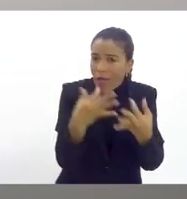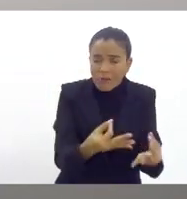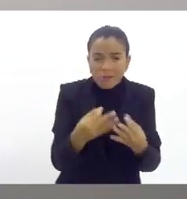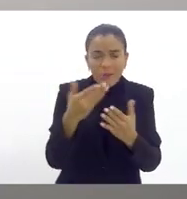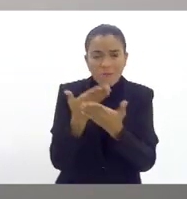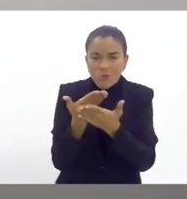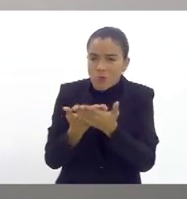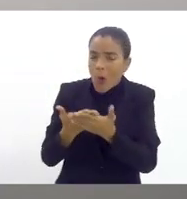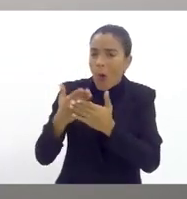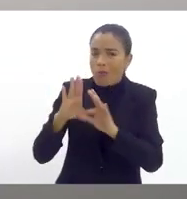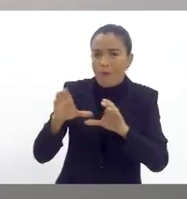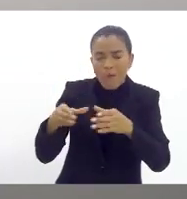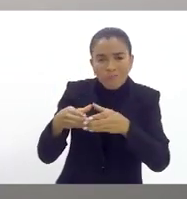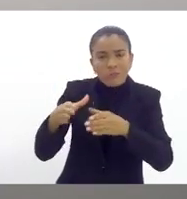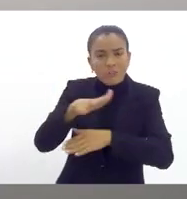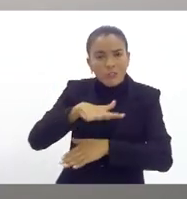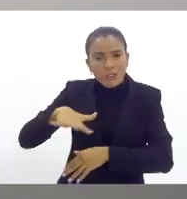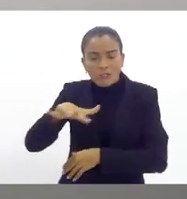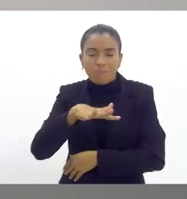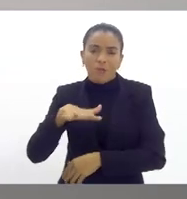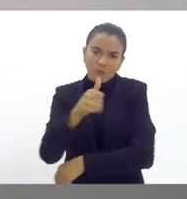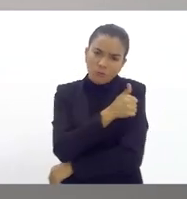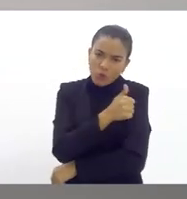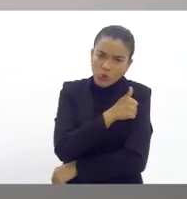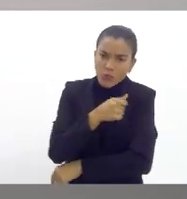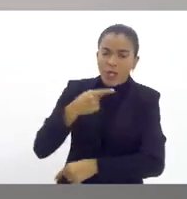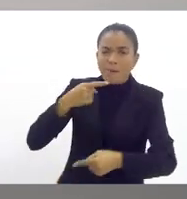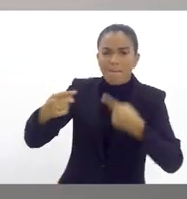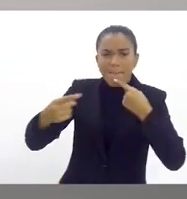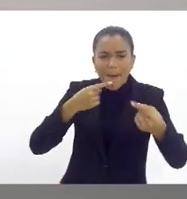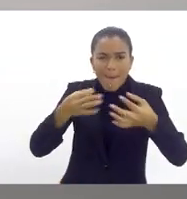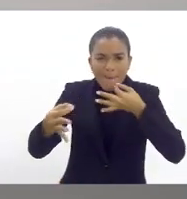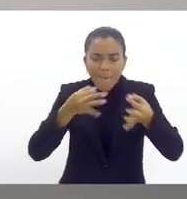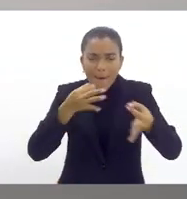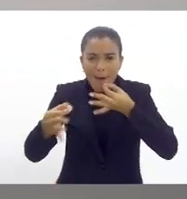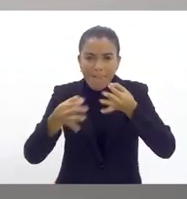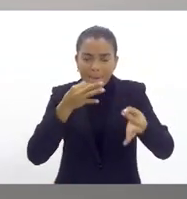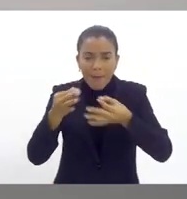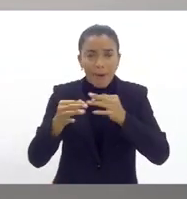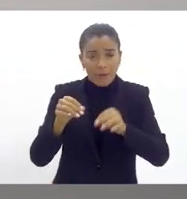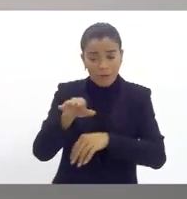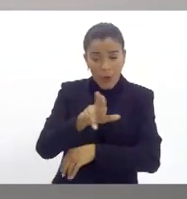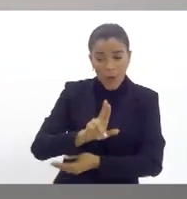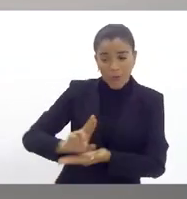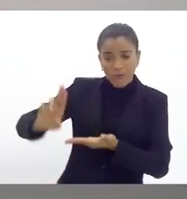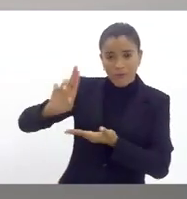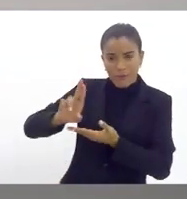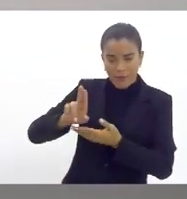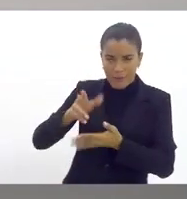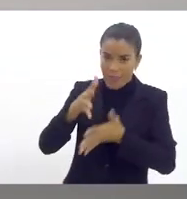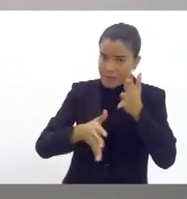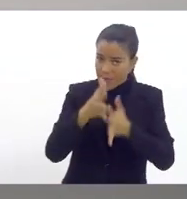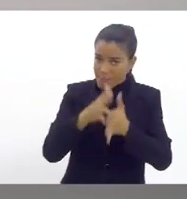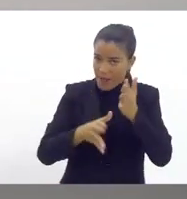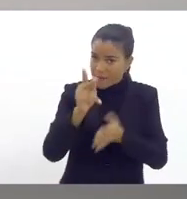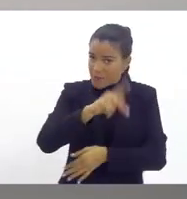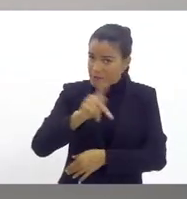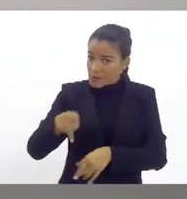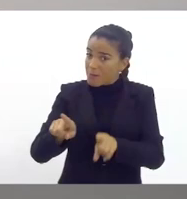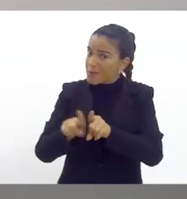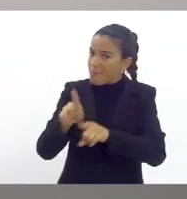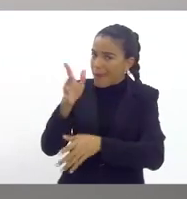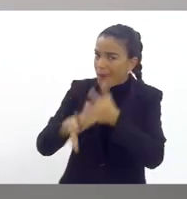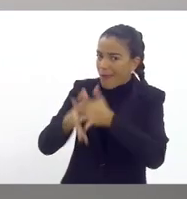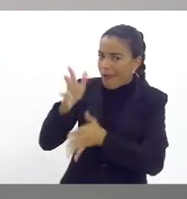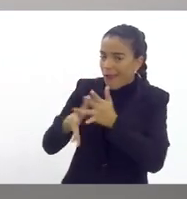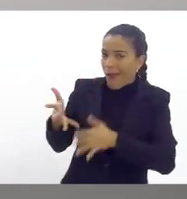espaço e constrói espaços para os estudantes falarem sobre o problema do dia a dia da Universidade que afeta não só os professores mas também